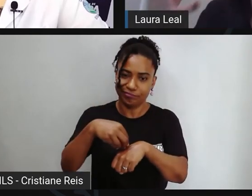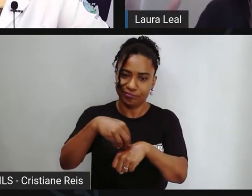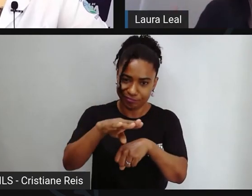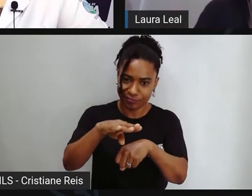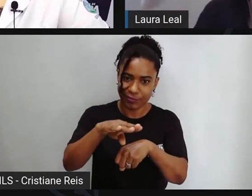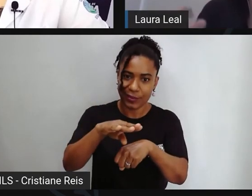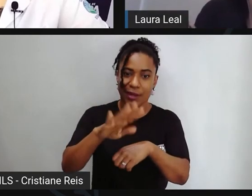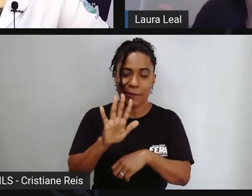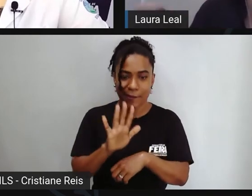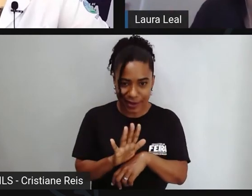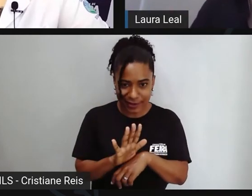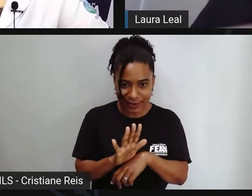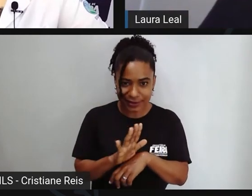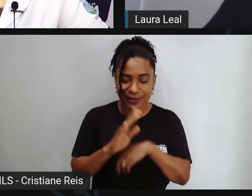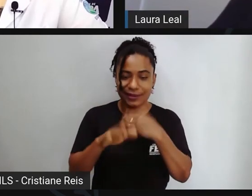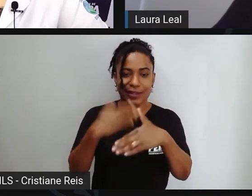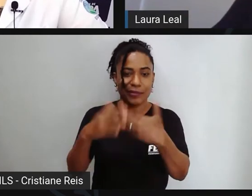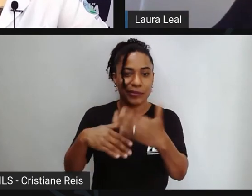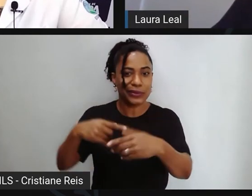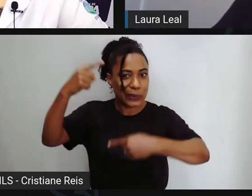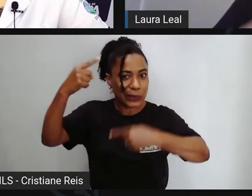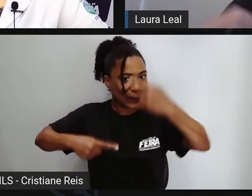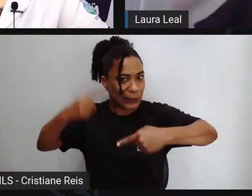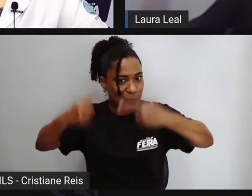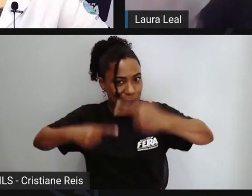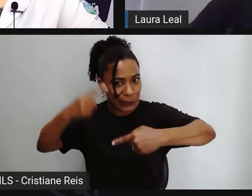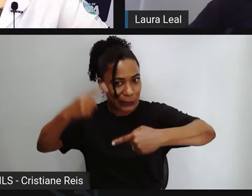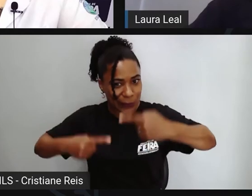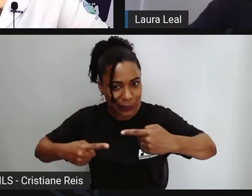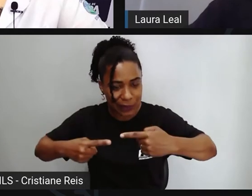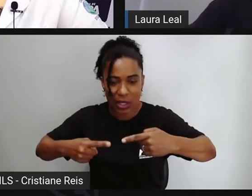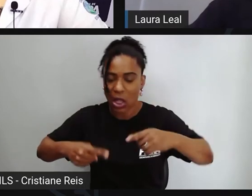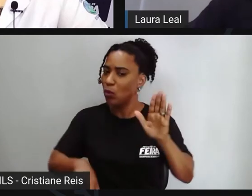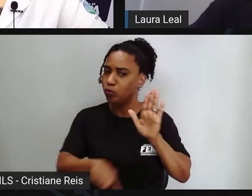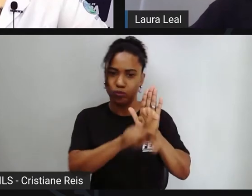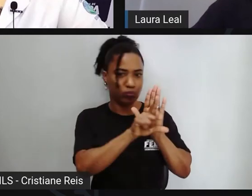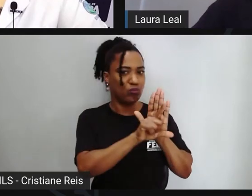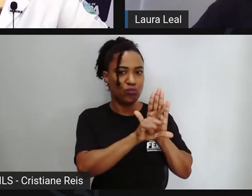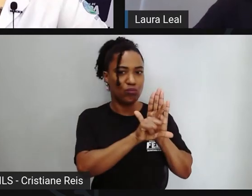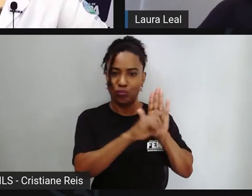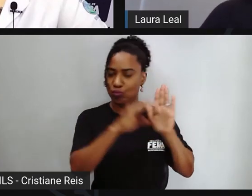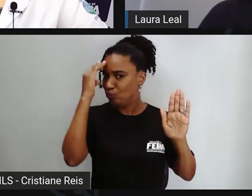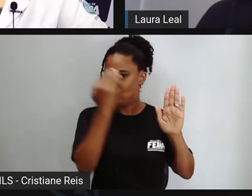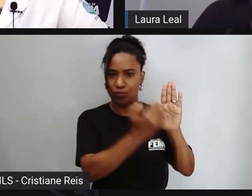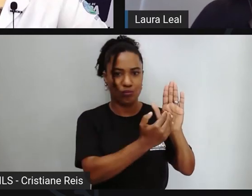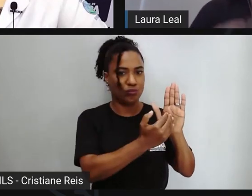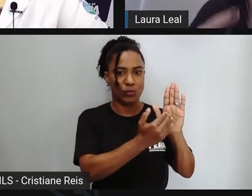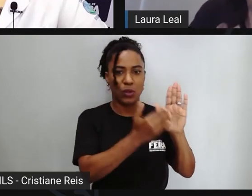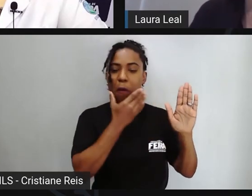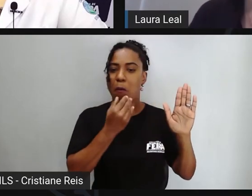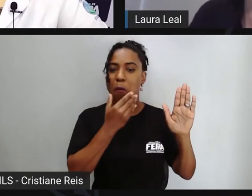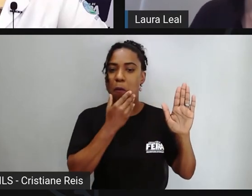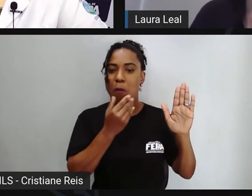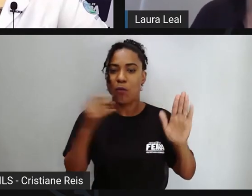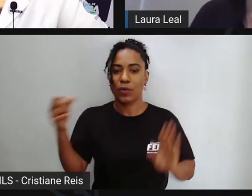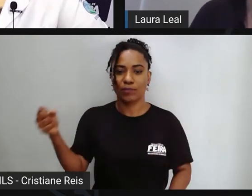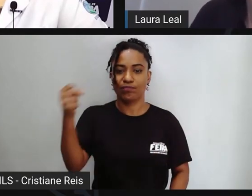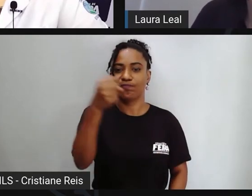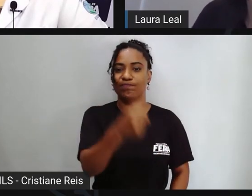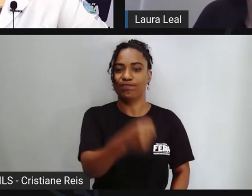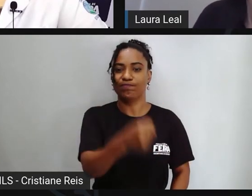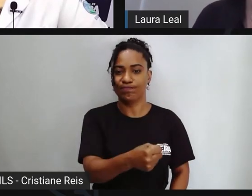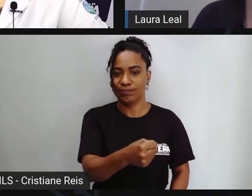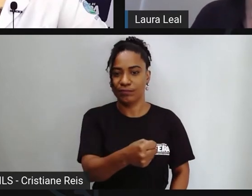trabalho, ou seja o que for, esses direitos são tirados para que os homens ocupem esse lugar novamente, né? E a gente está vivendo uma época de